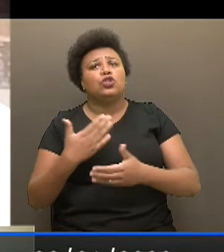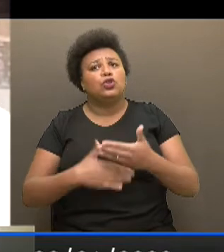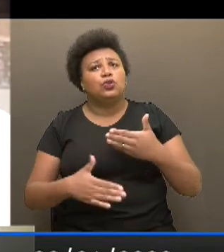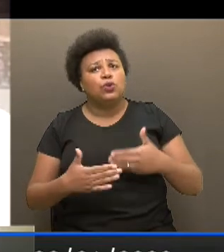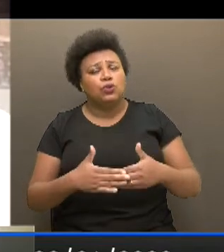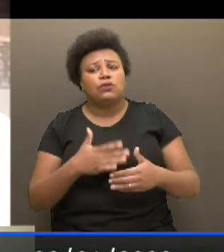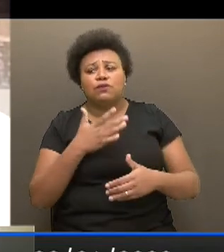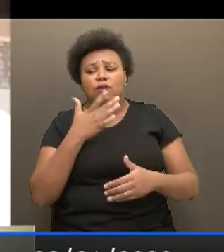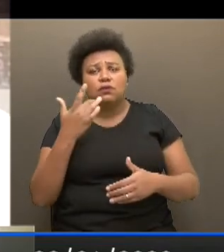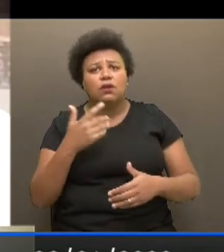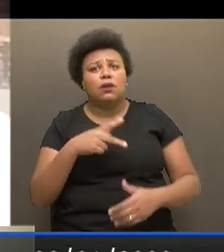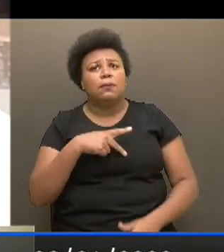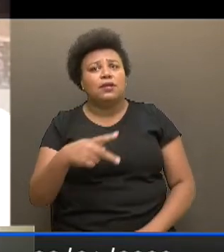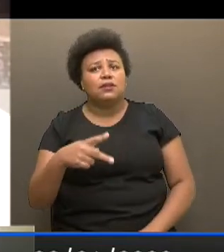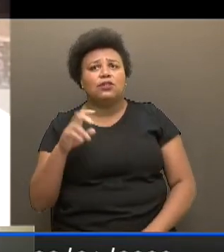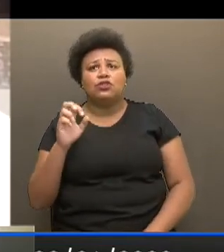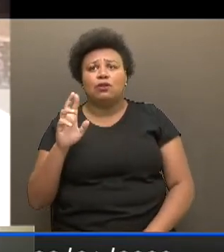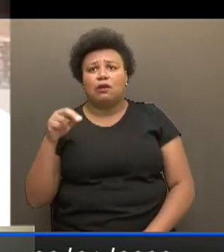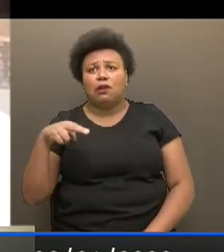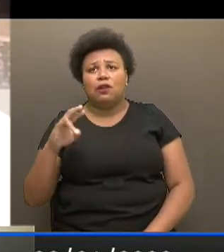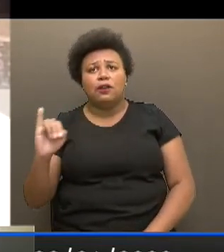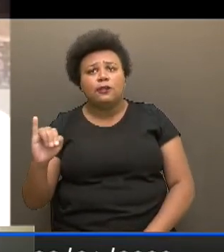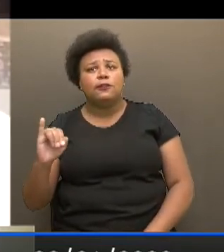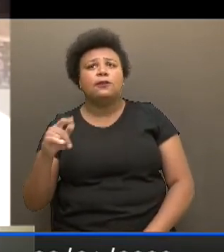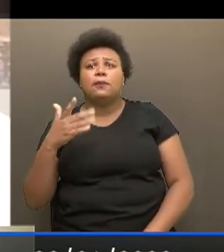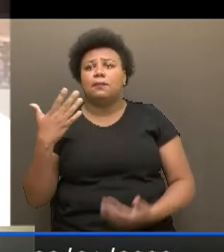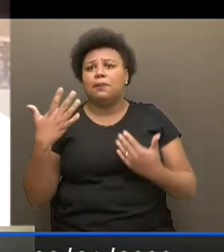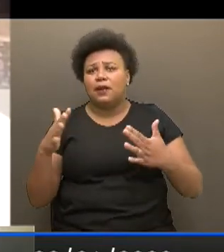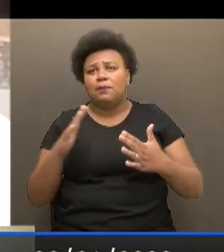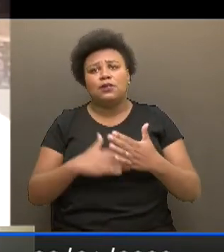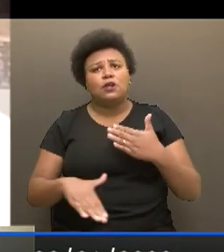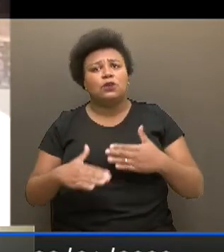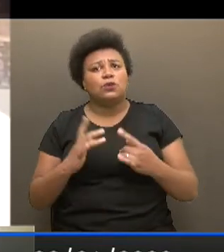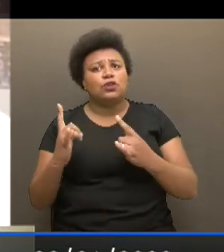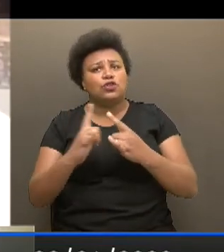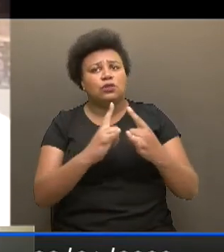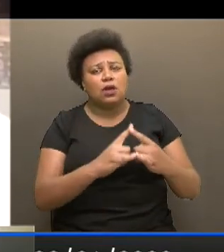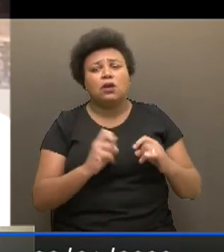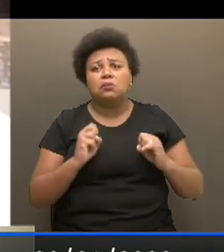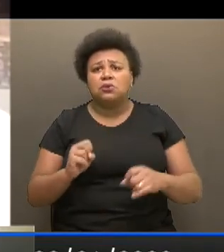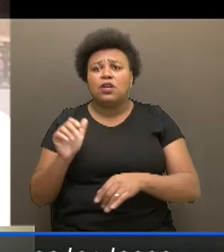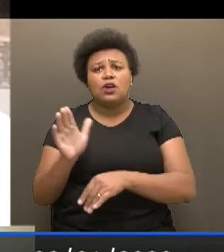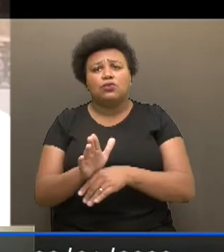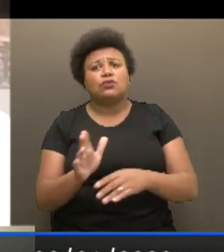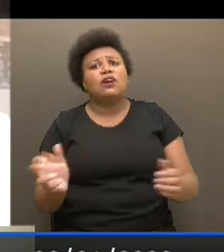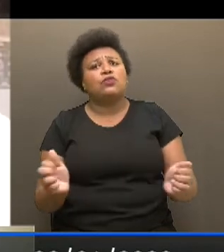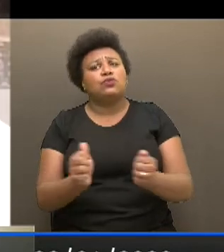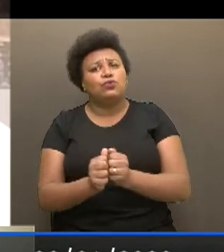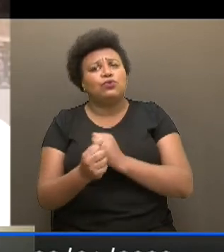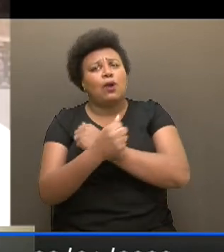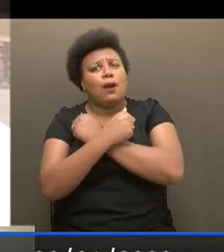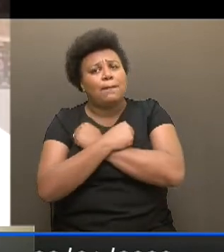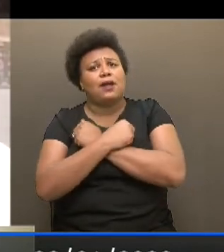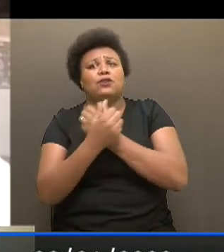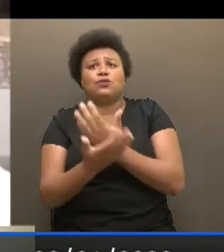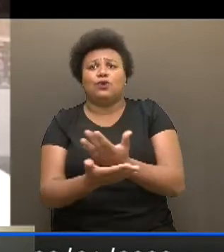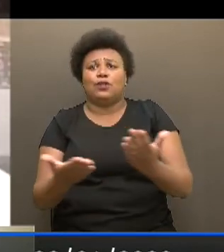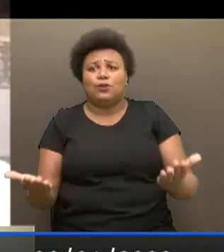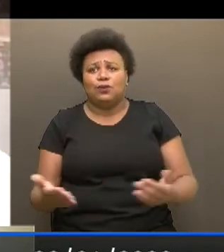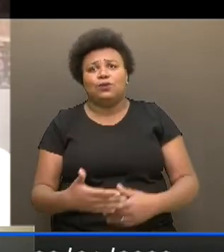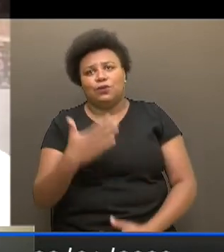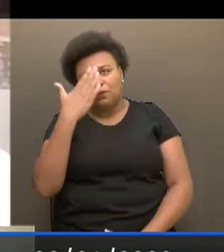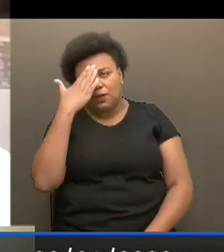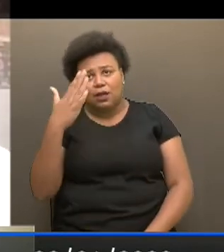ele também. Presidente Hernani, parabéns, e a todas as entidades, se pudermos colaborar, estaremos juntos. Um abraço a todos.